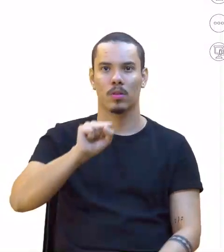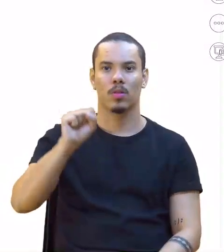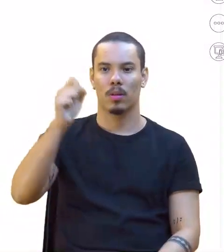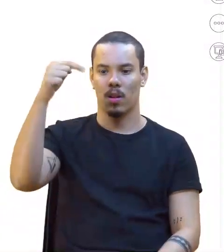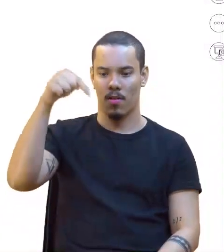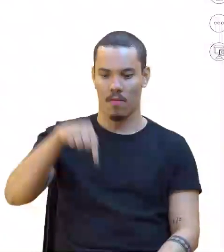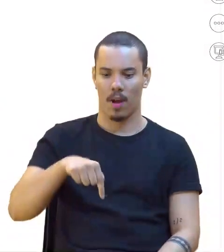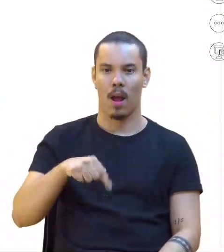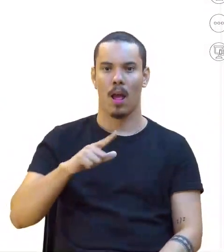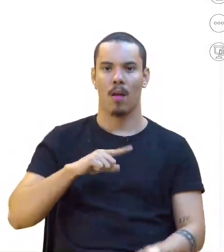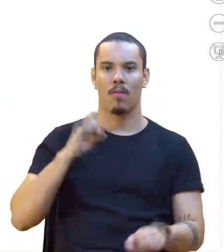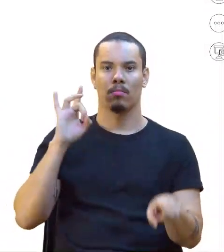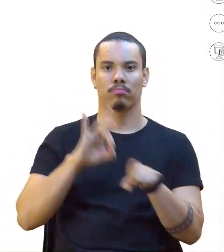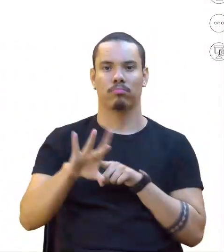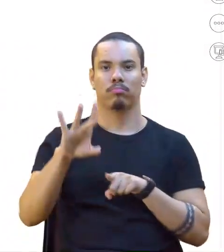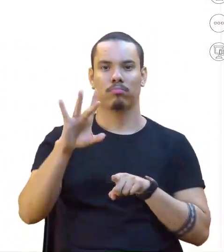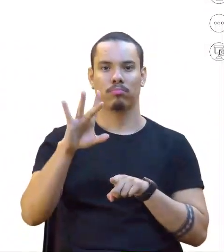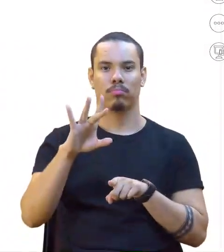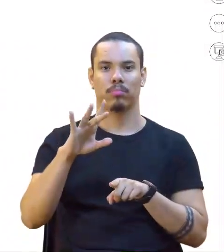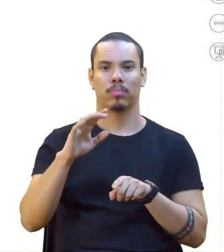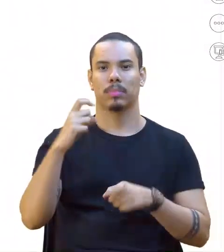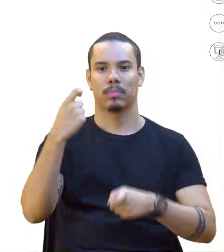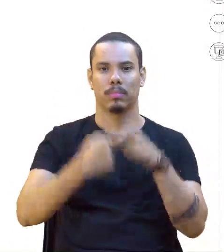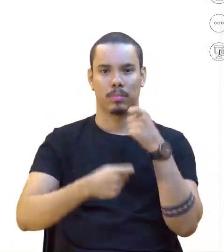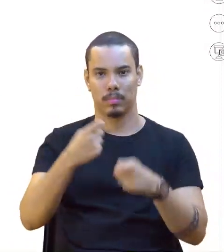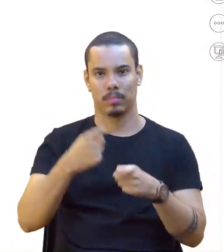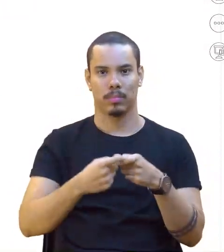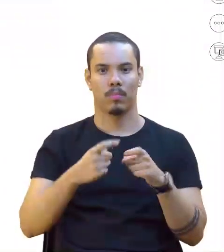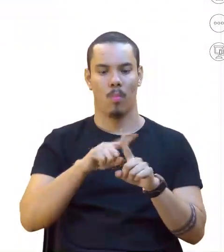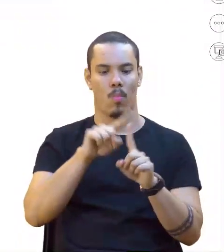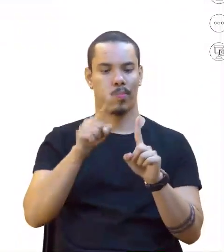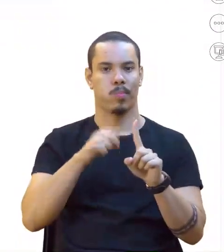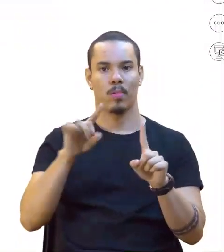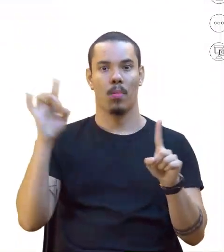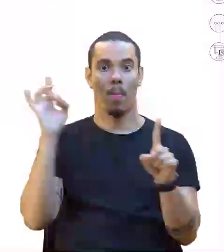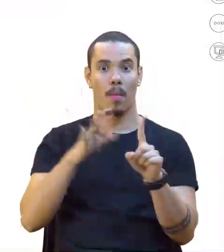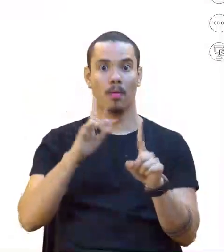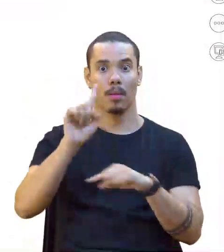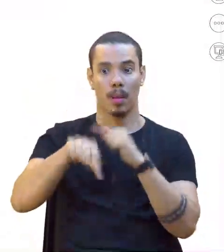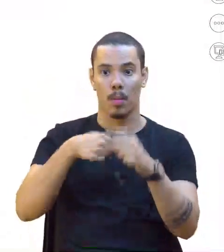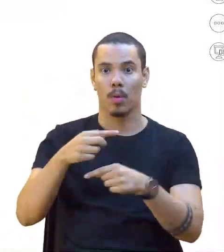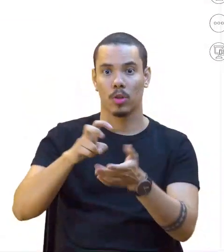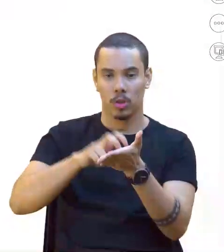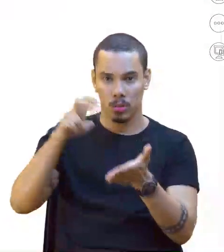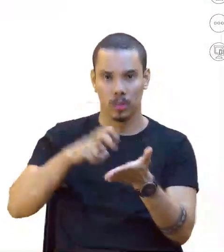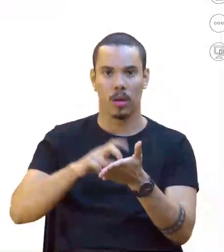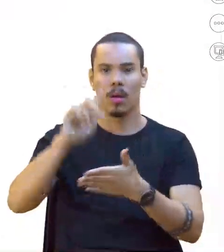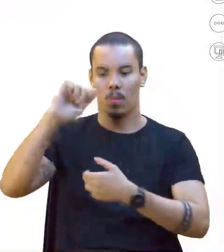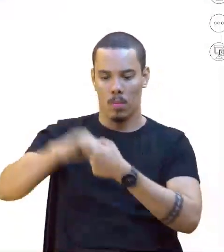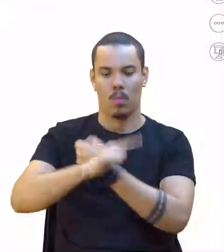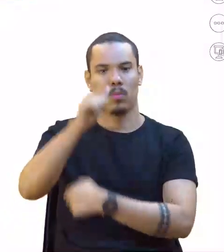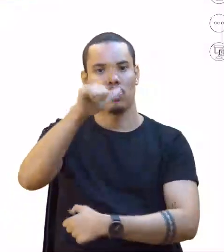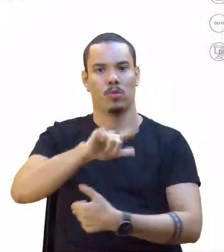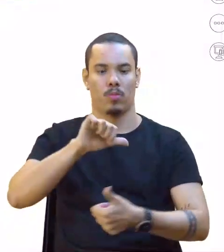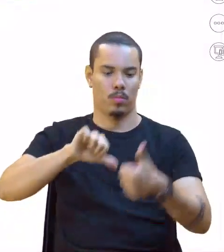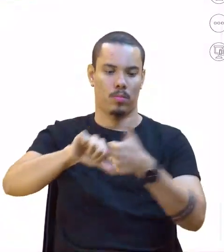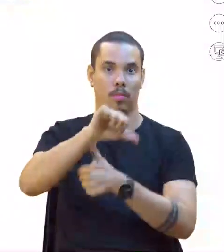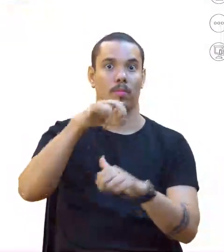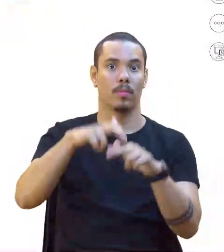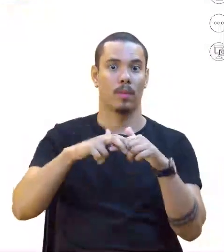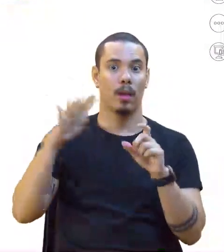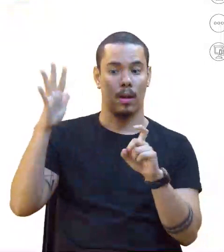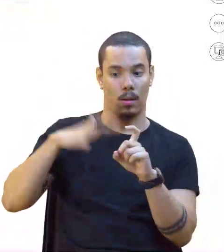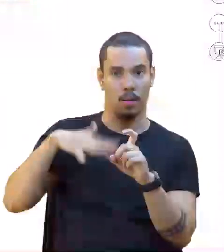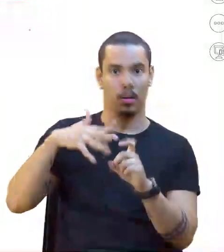Lá engravida e depois a abandona. Na manhã seguinte, ele se transforma em boto novamente. Por esse motivo, a lenda do boto é